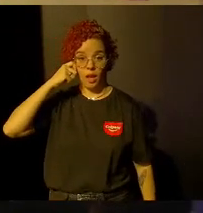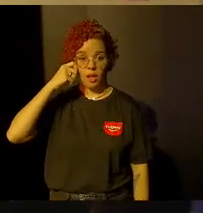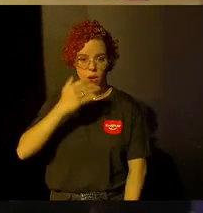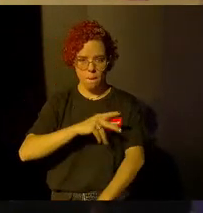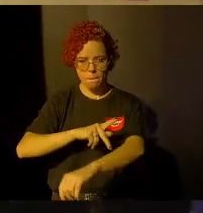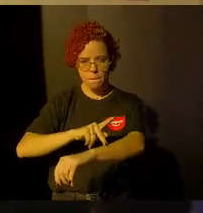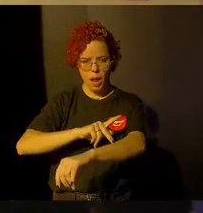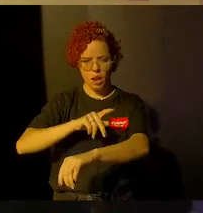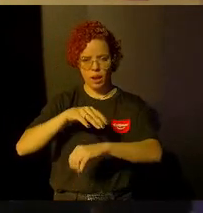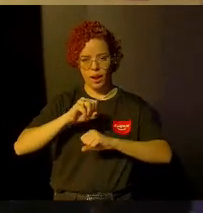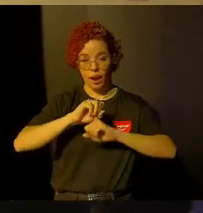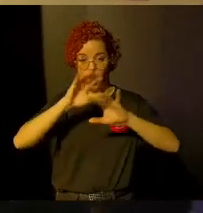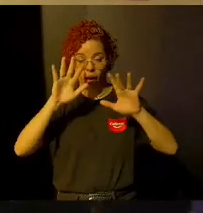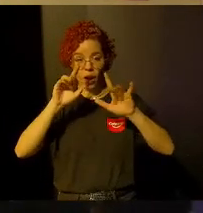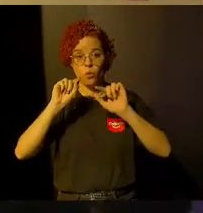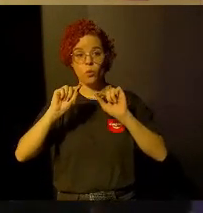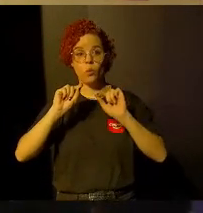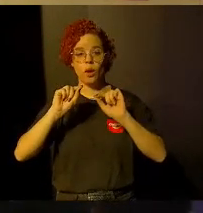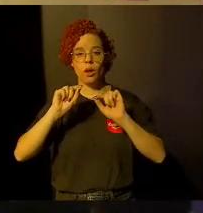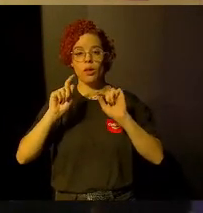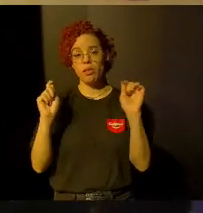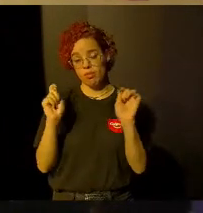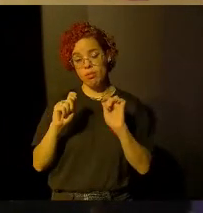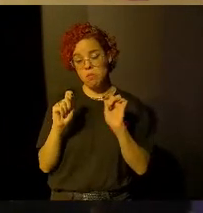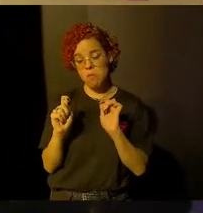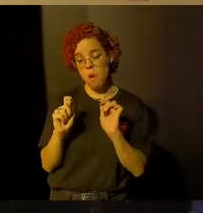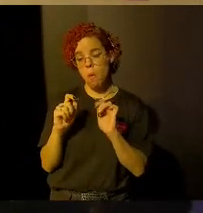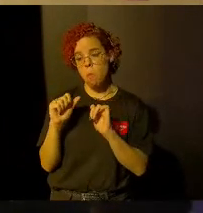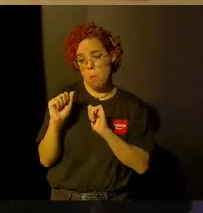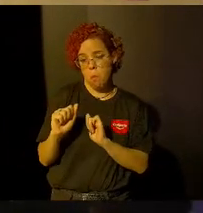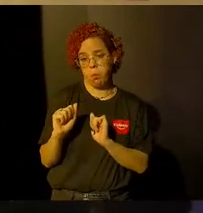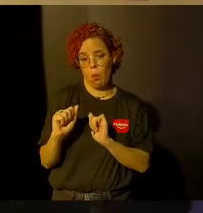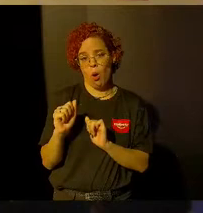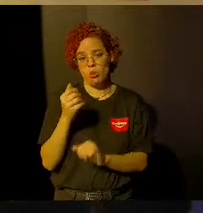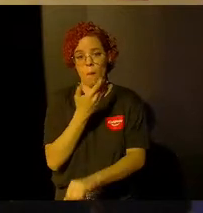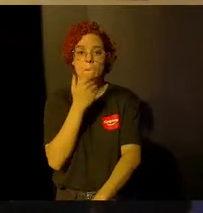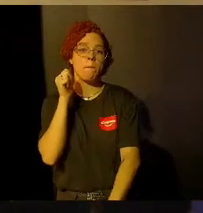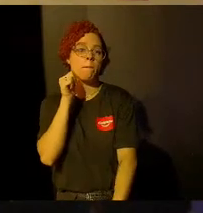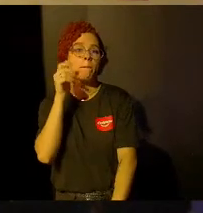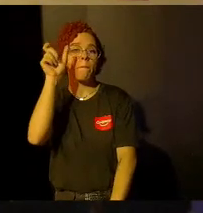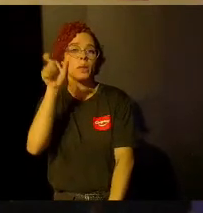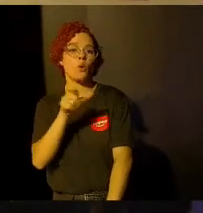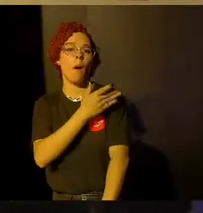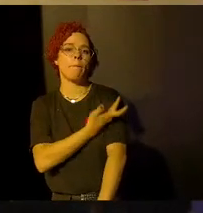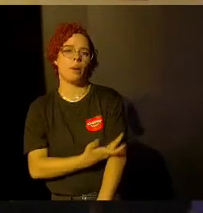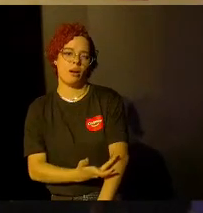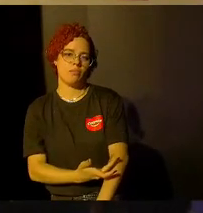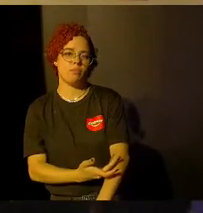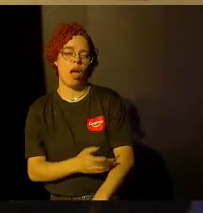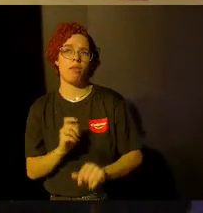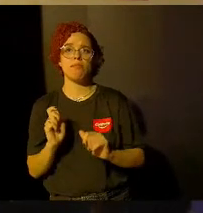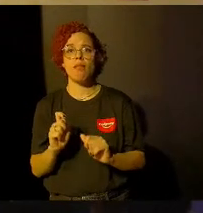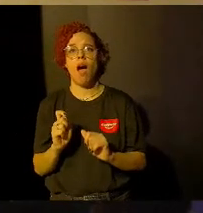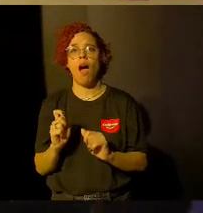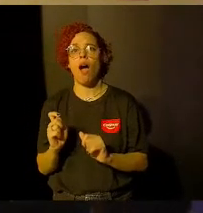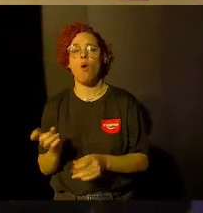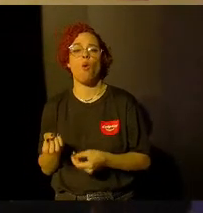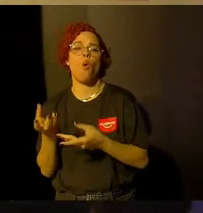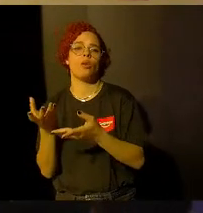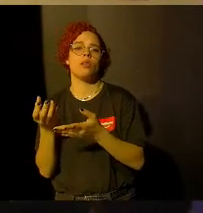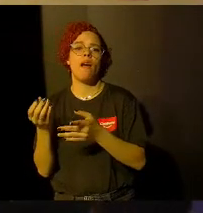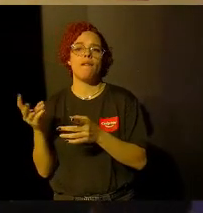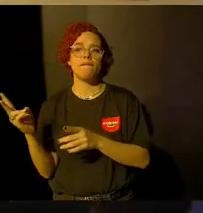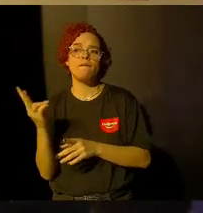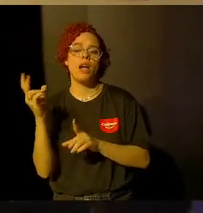clara que podem passar por pessoas brancas e que isso traz uma série de vantagens sociais Isso